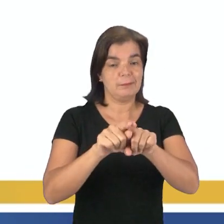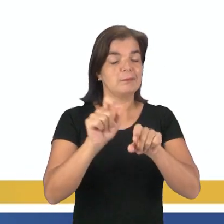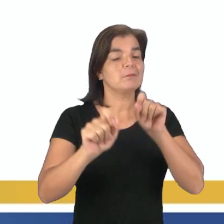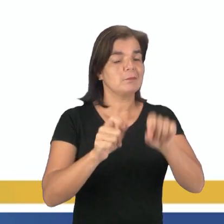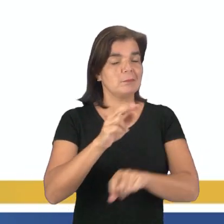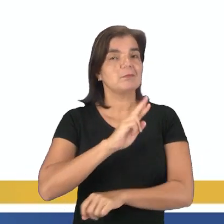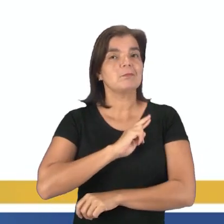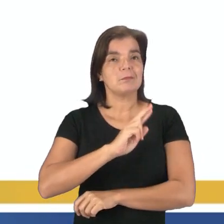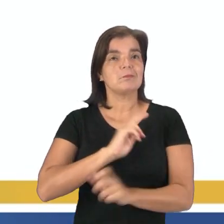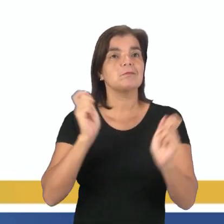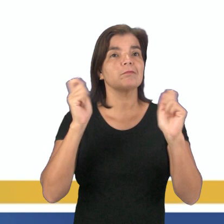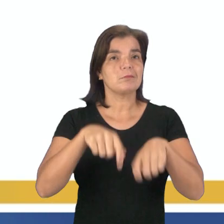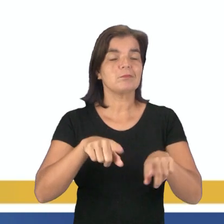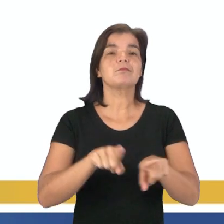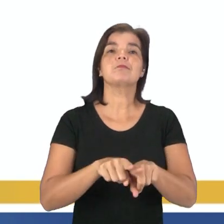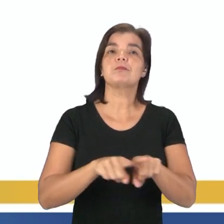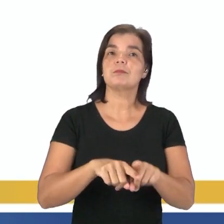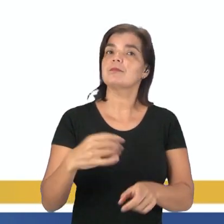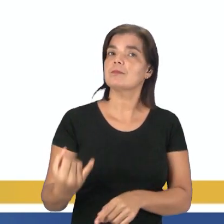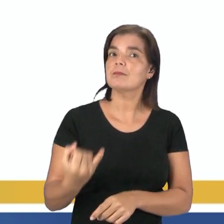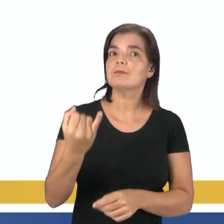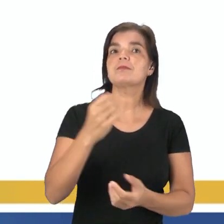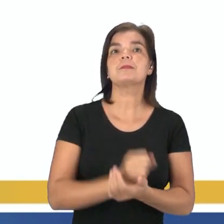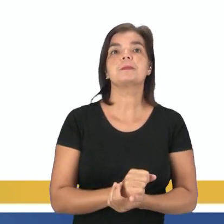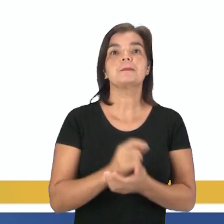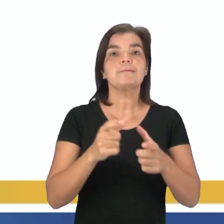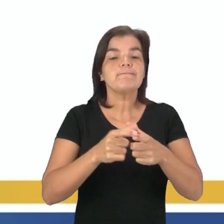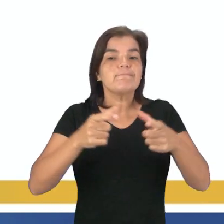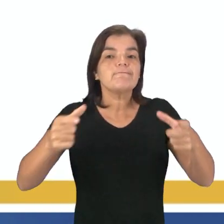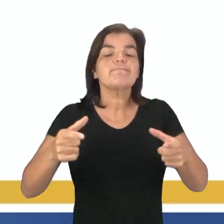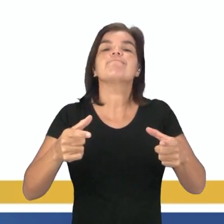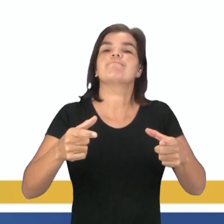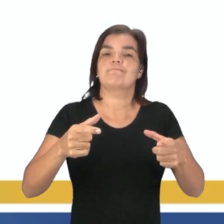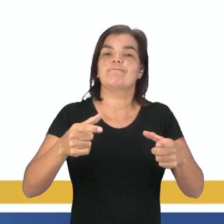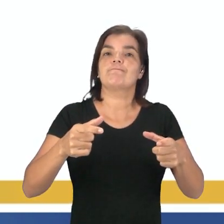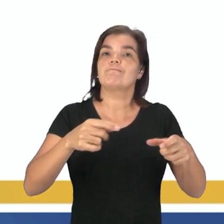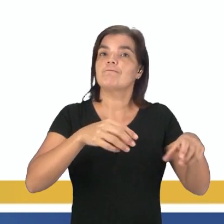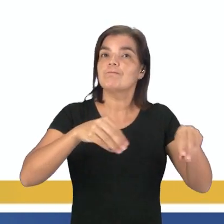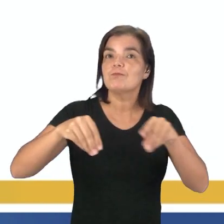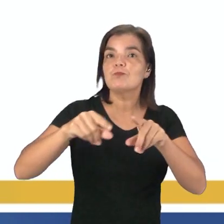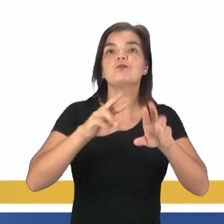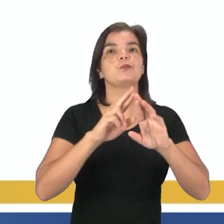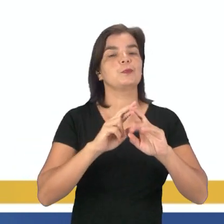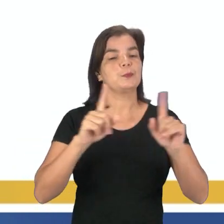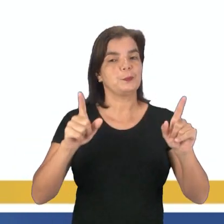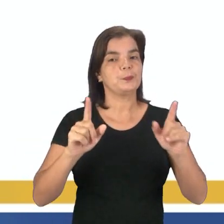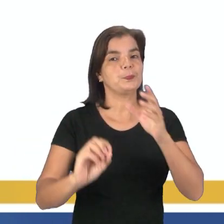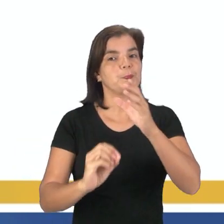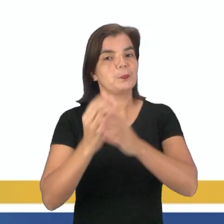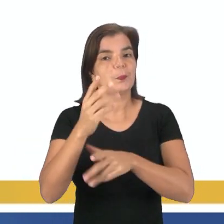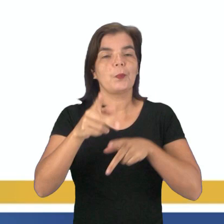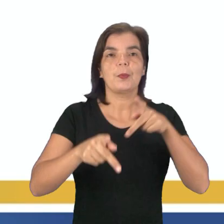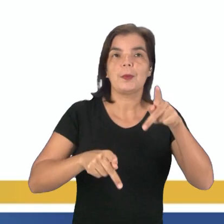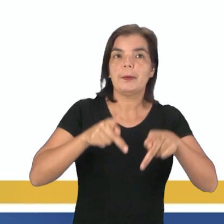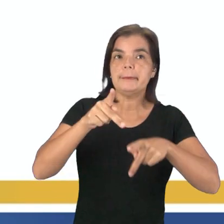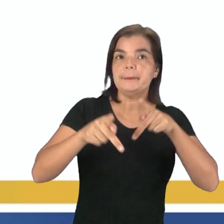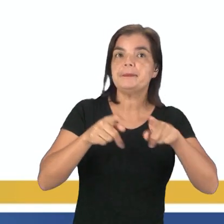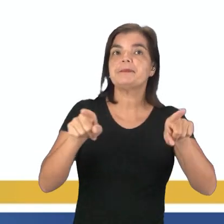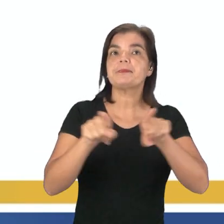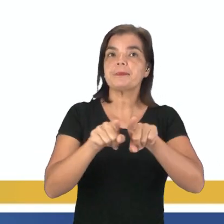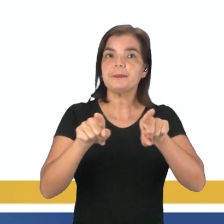religiosas possam exercer maior peso. Todavia, a grande extensão territorial e diferentes origens da